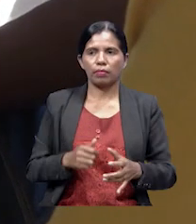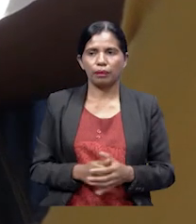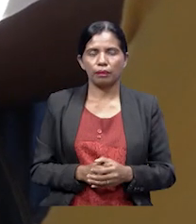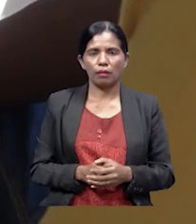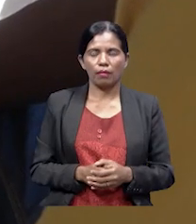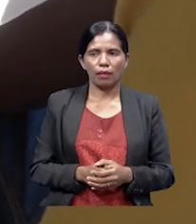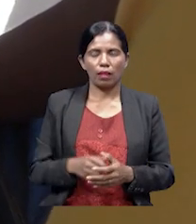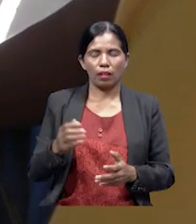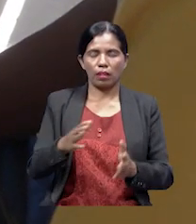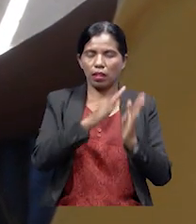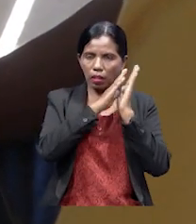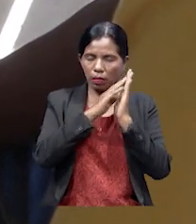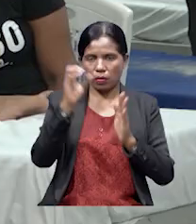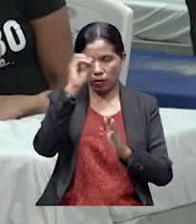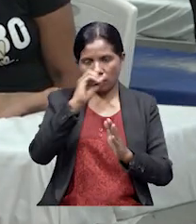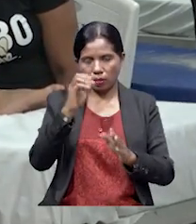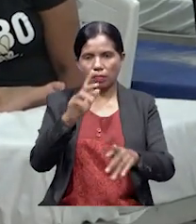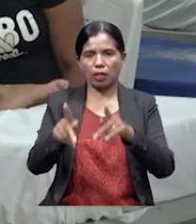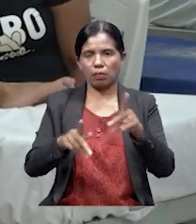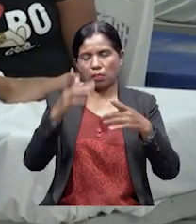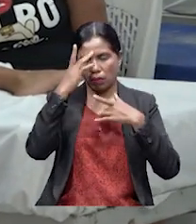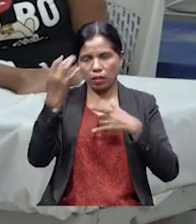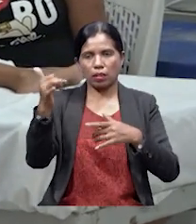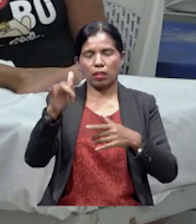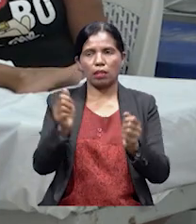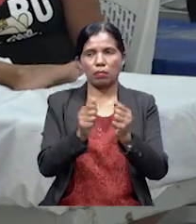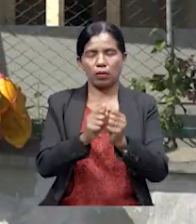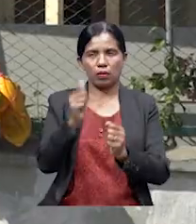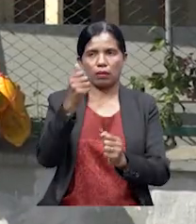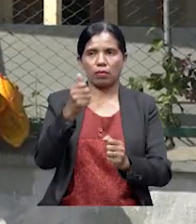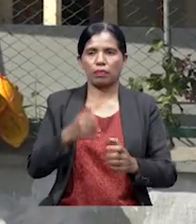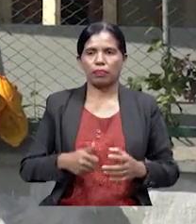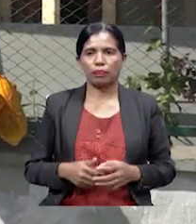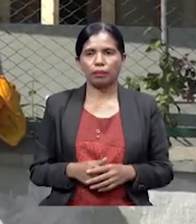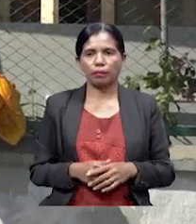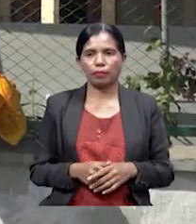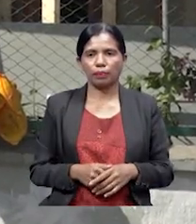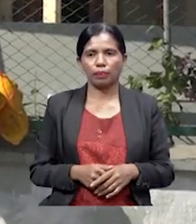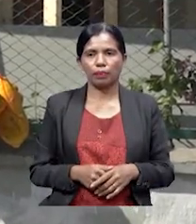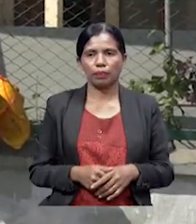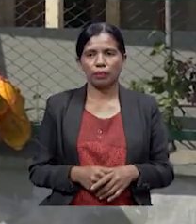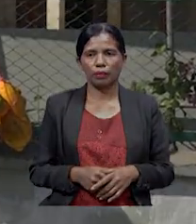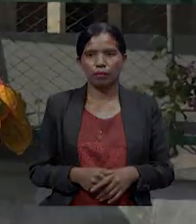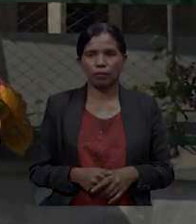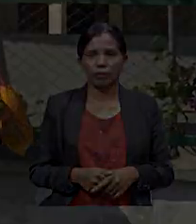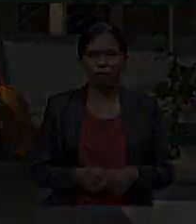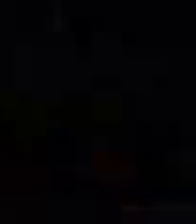ha kama observação ba paciente sira hamutuk sanulu. Efizenia Babu, Lamberto da Silva, Gemen.